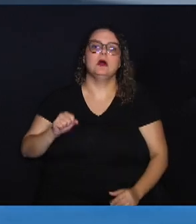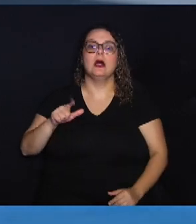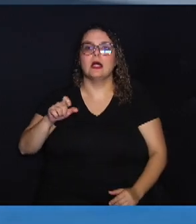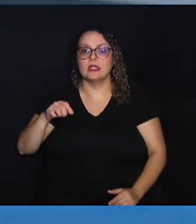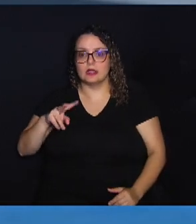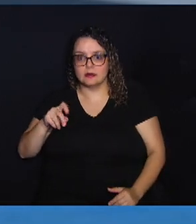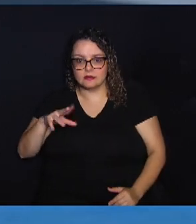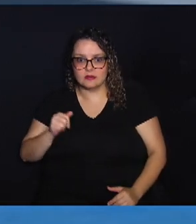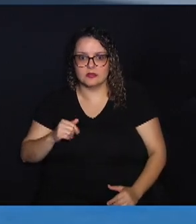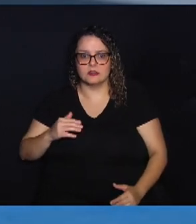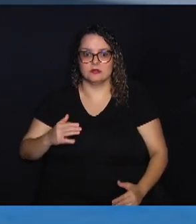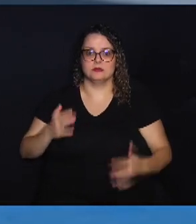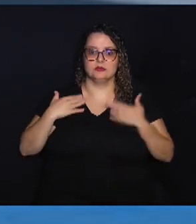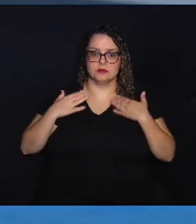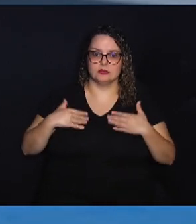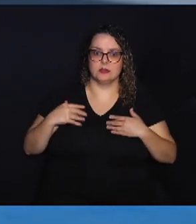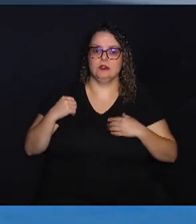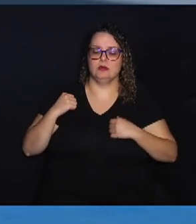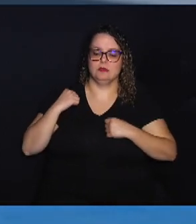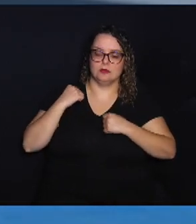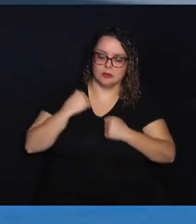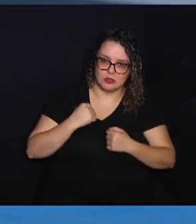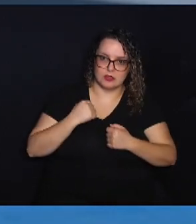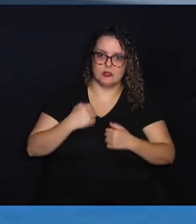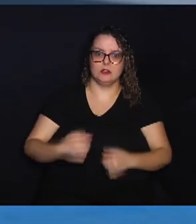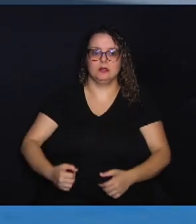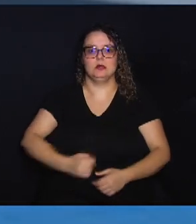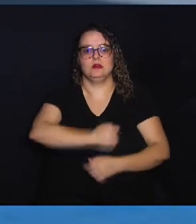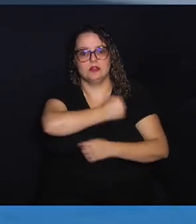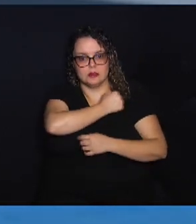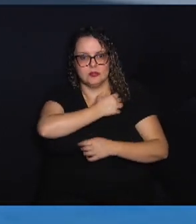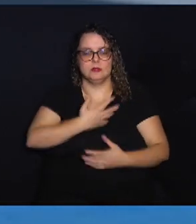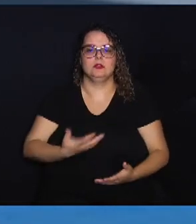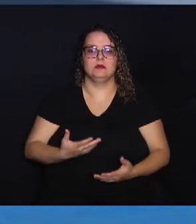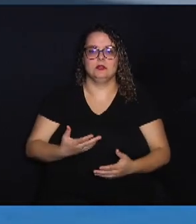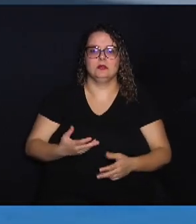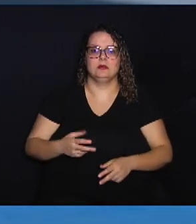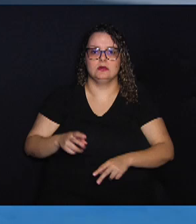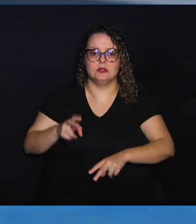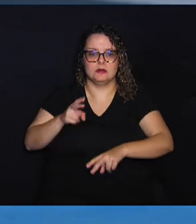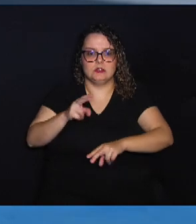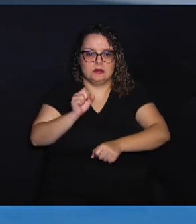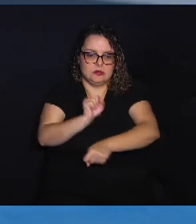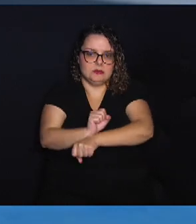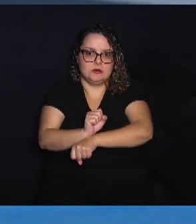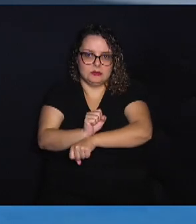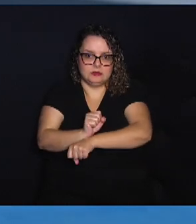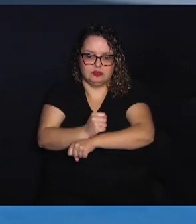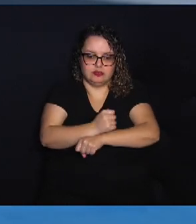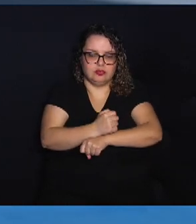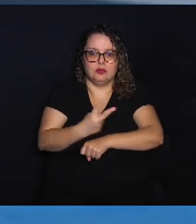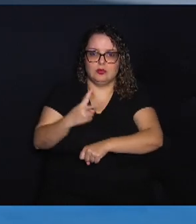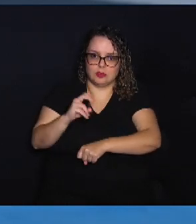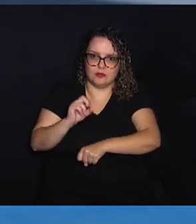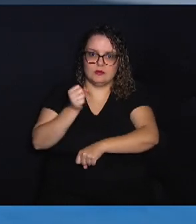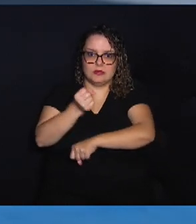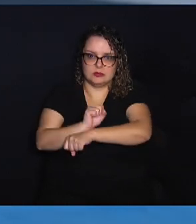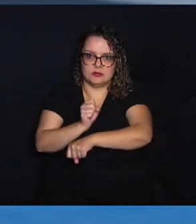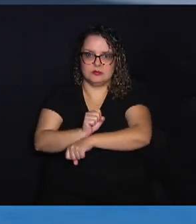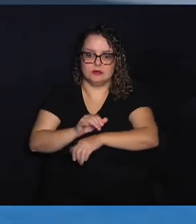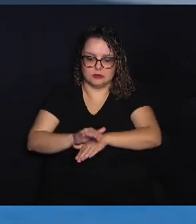corpo, finalizações através de estrangulamento e chave de braço e as imobilizações também, que a gente tem que segurar o adversário por 20 segundos no